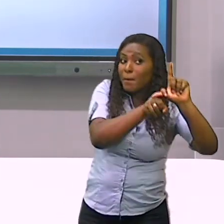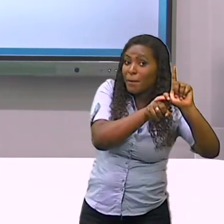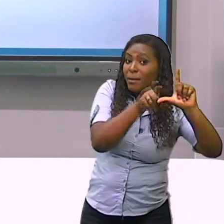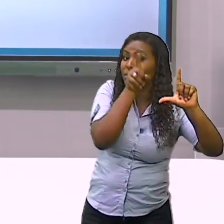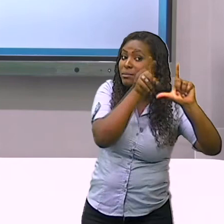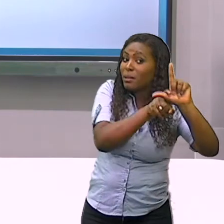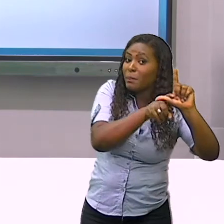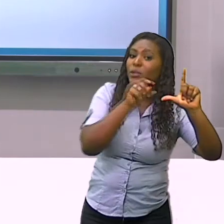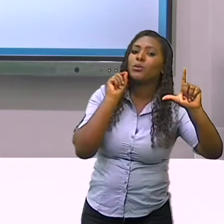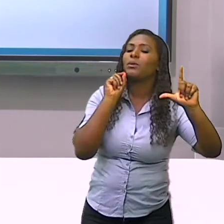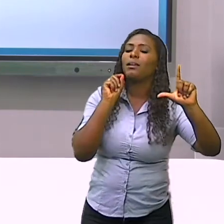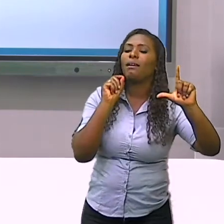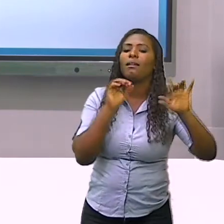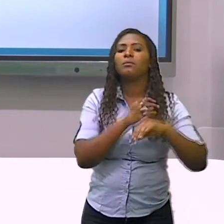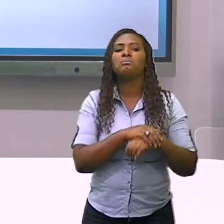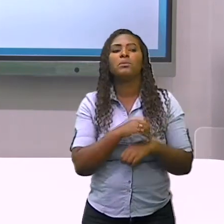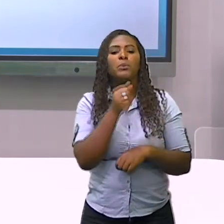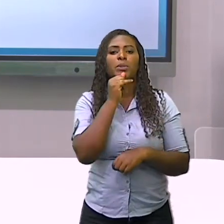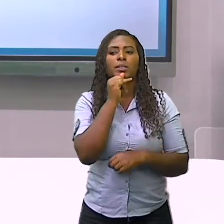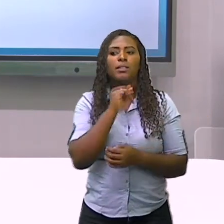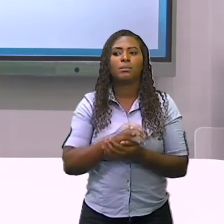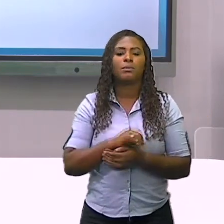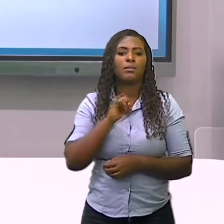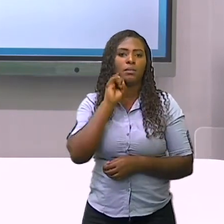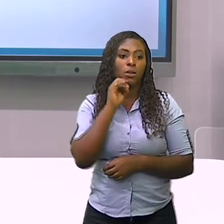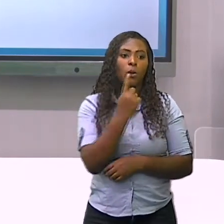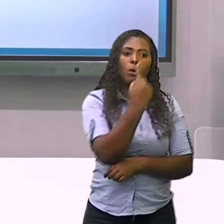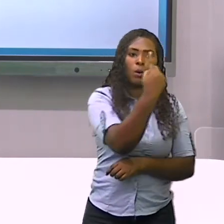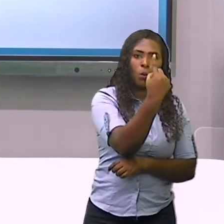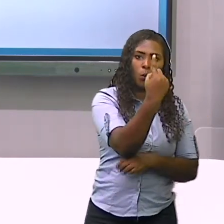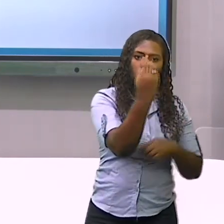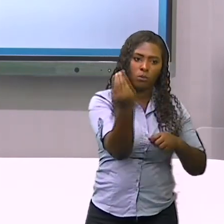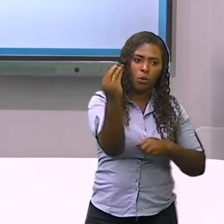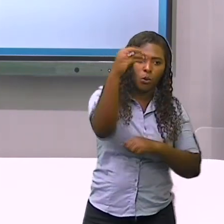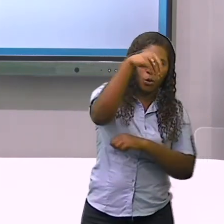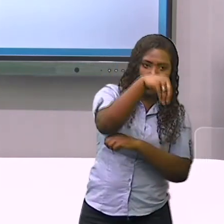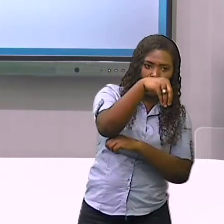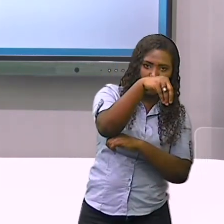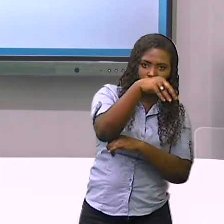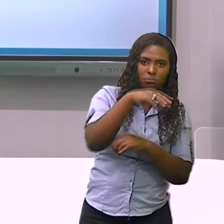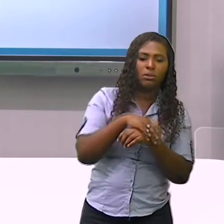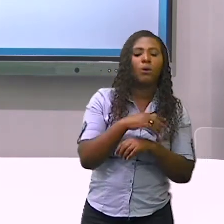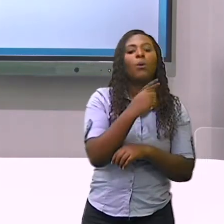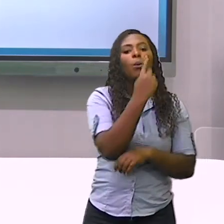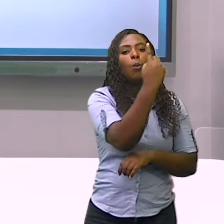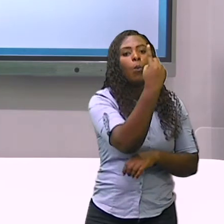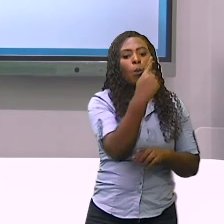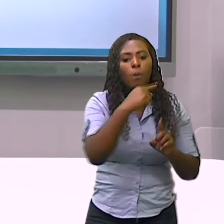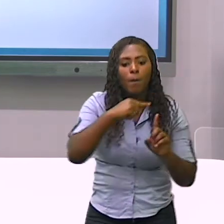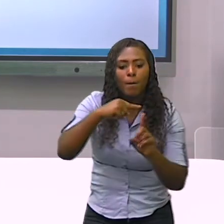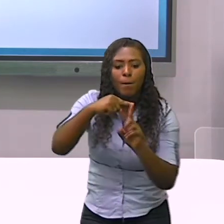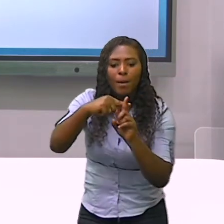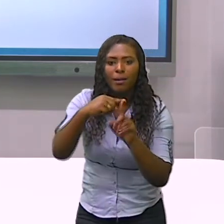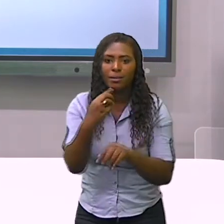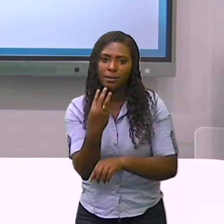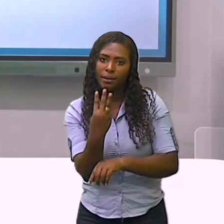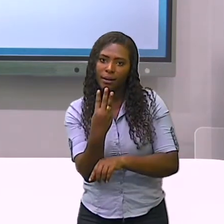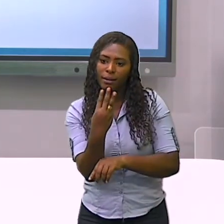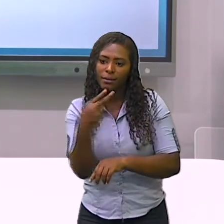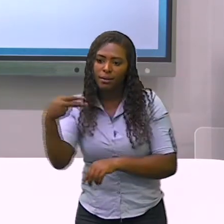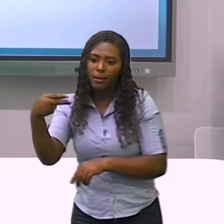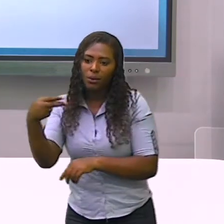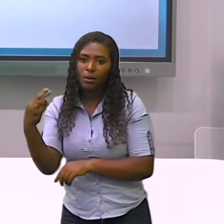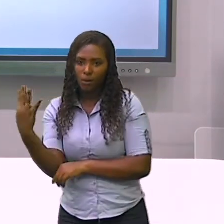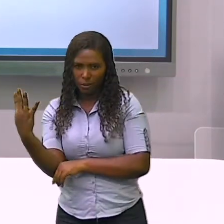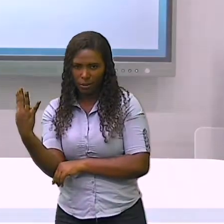Se eu colocar um elemento, 1 mais 3, vai ter que sair 4. E assim por diante.